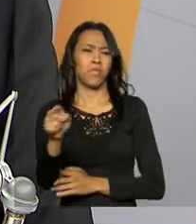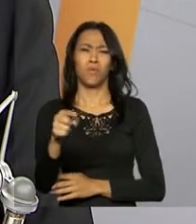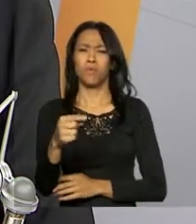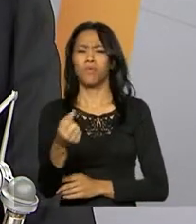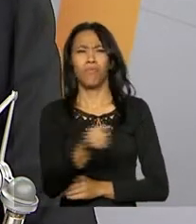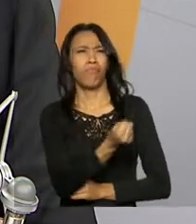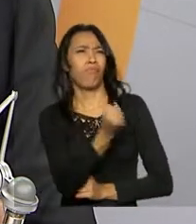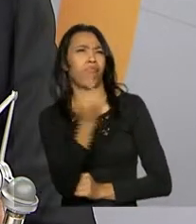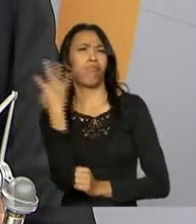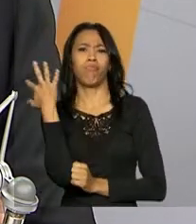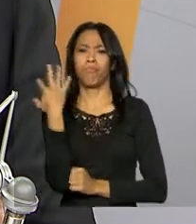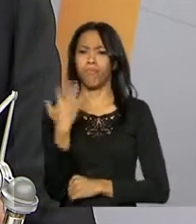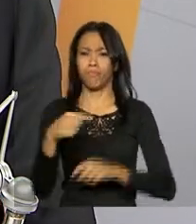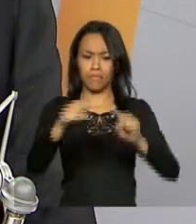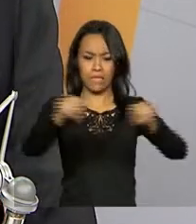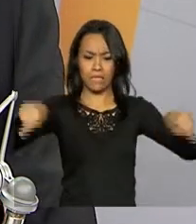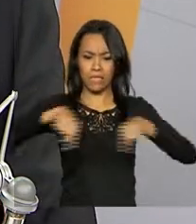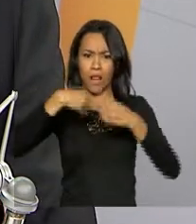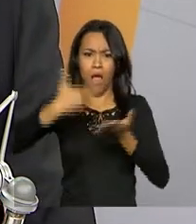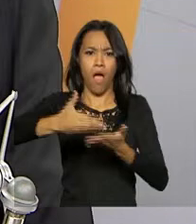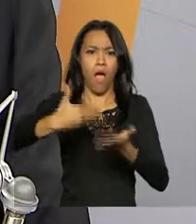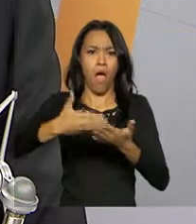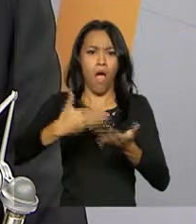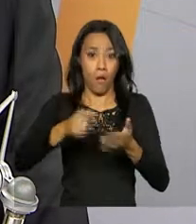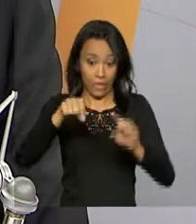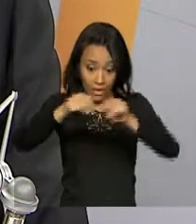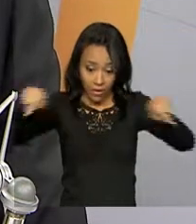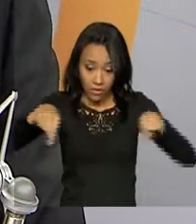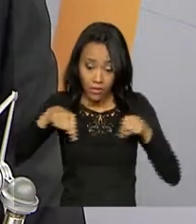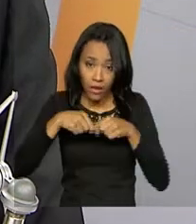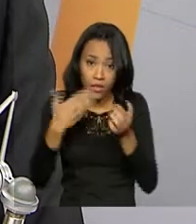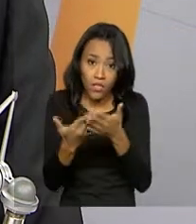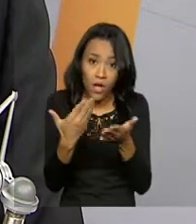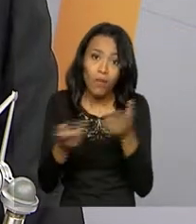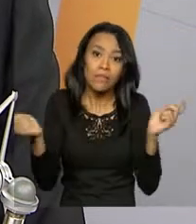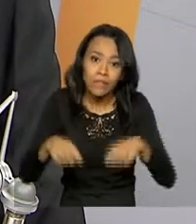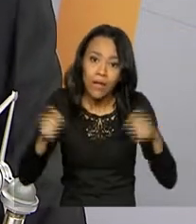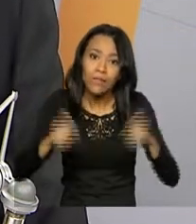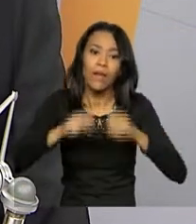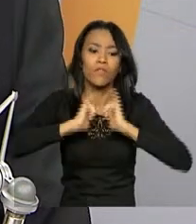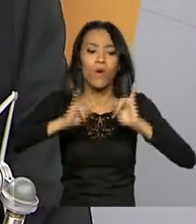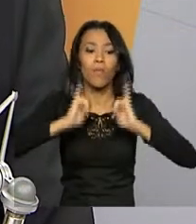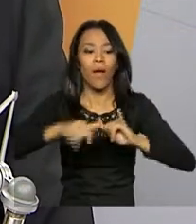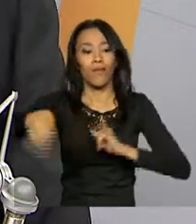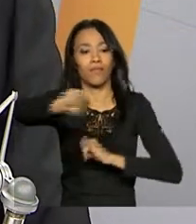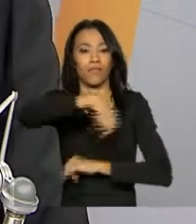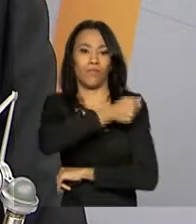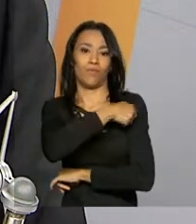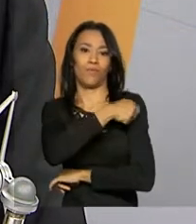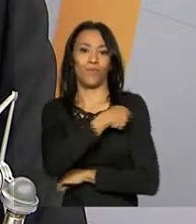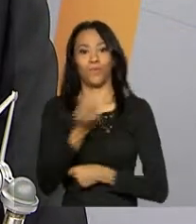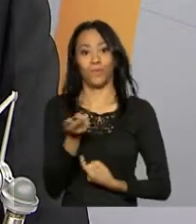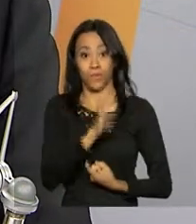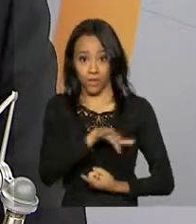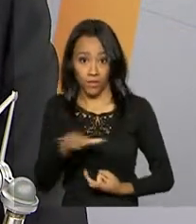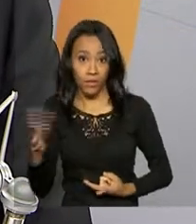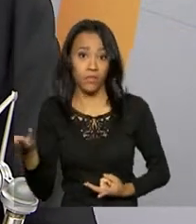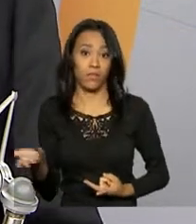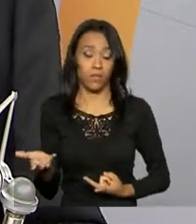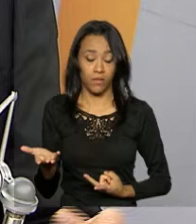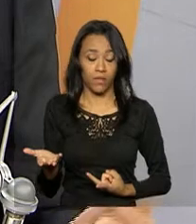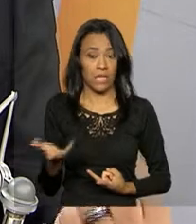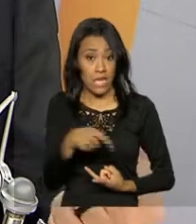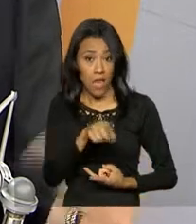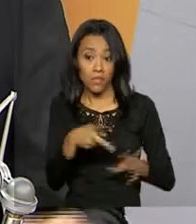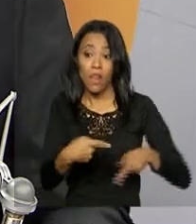sala de aula nós através da sala de aula onde pode manter informado a juventude as crianças e elas levaram